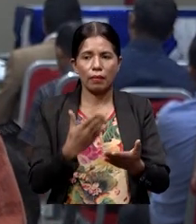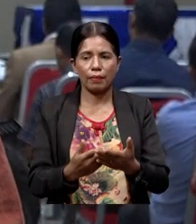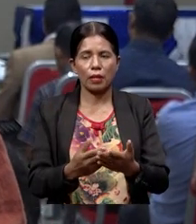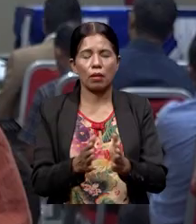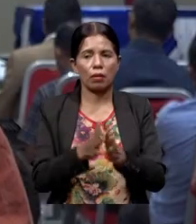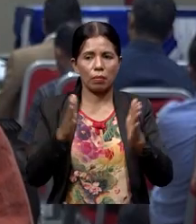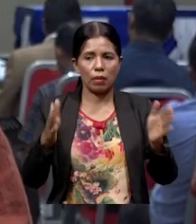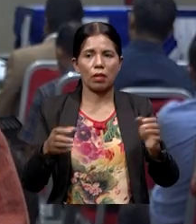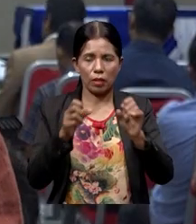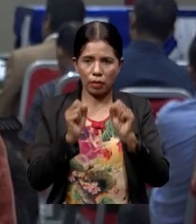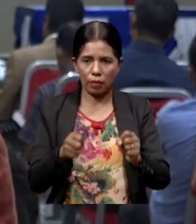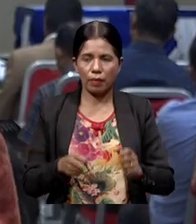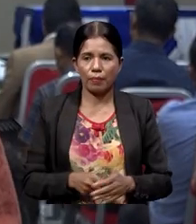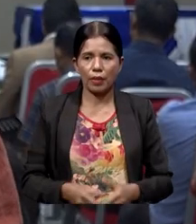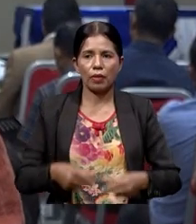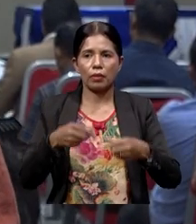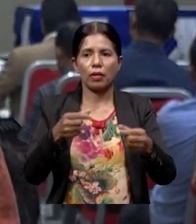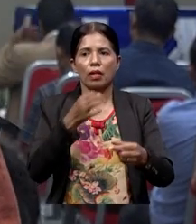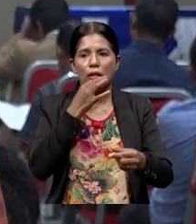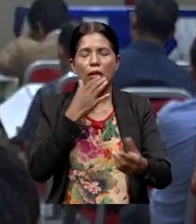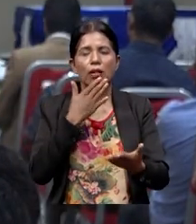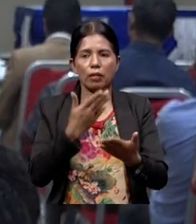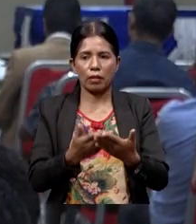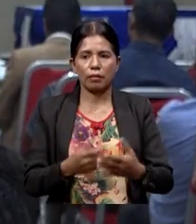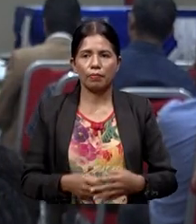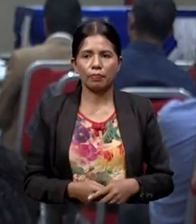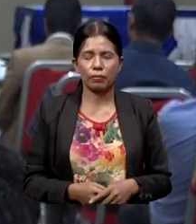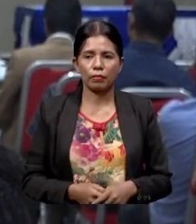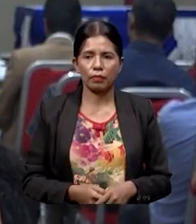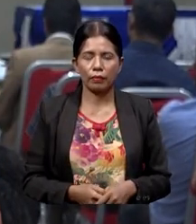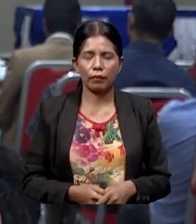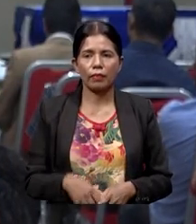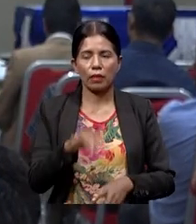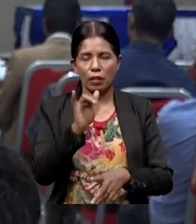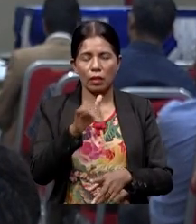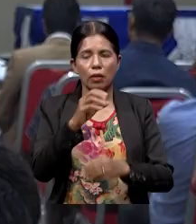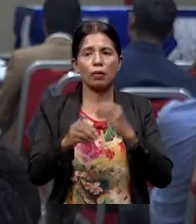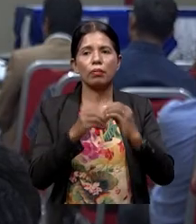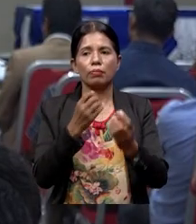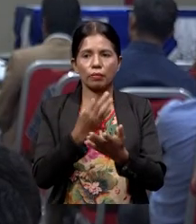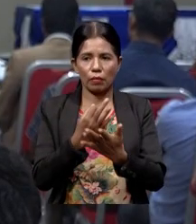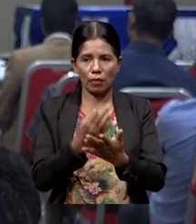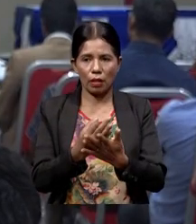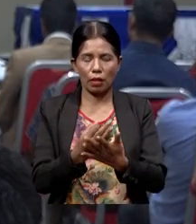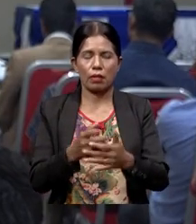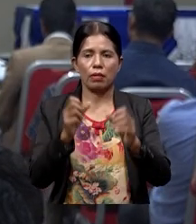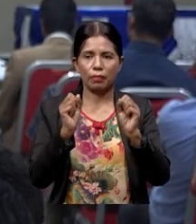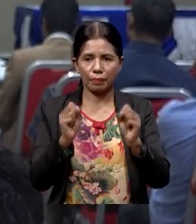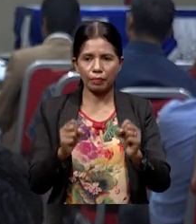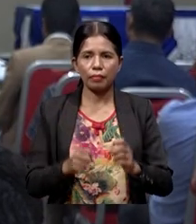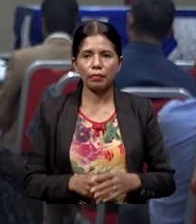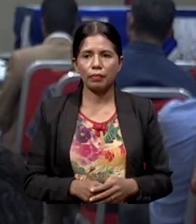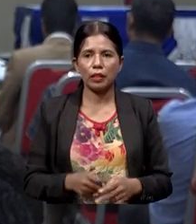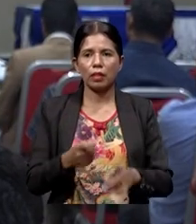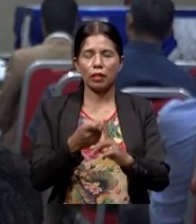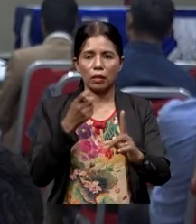alto a tu bele a fornece a Ihan na pedia aqui. Sim, quando o orçamento iremos a